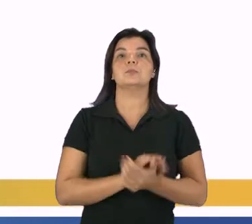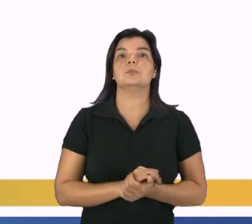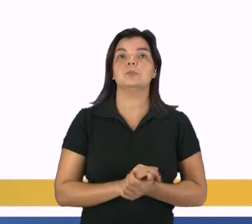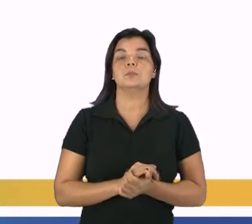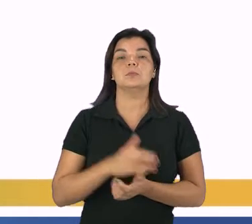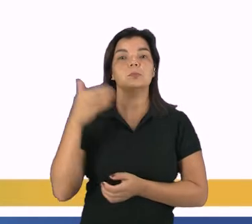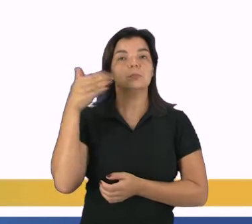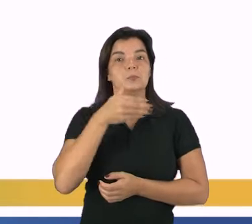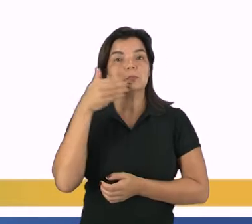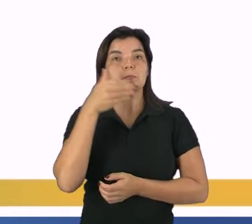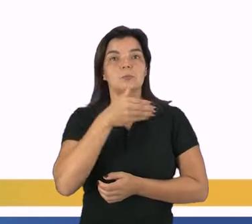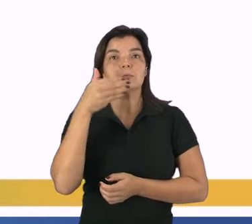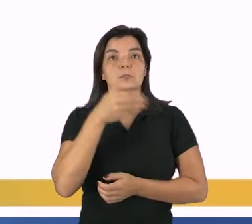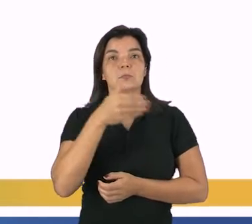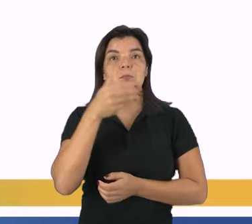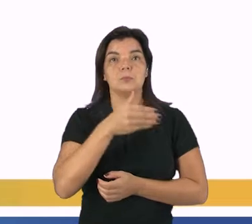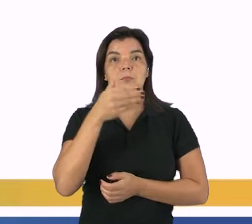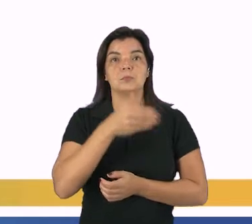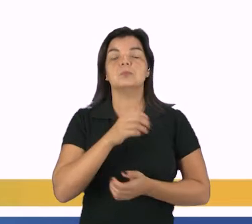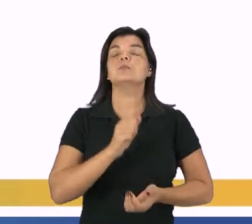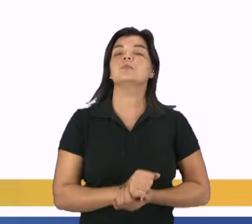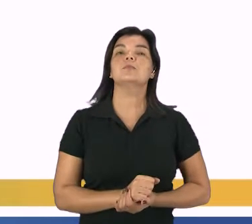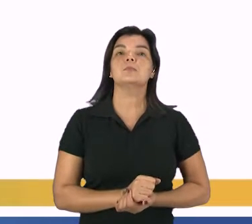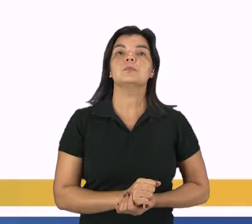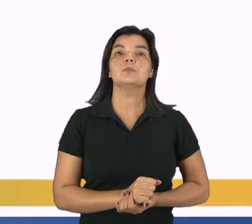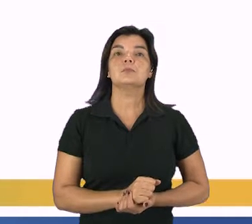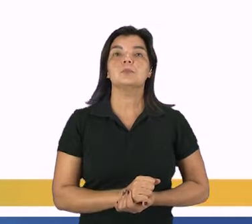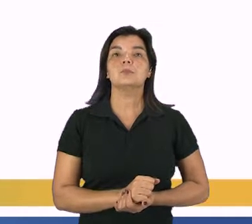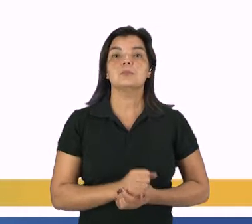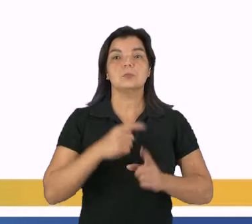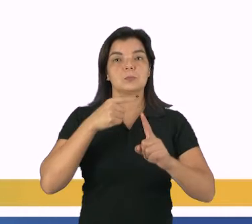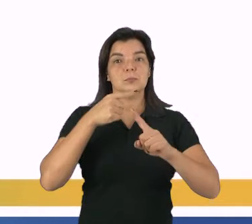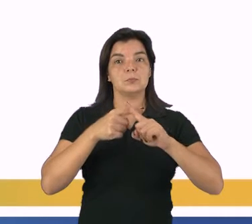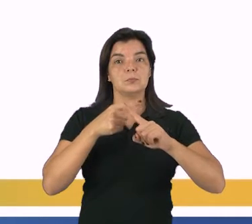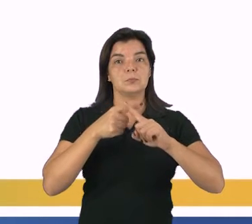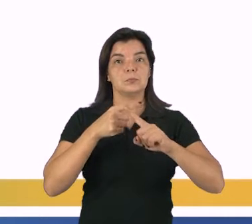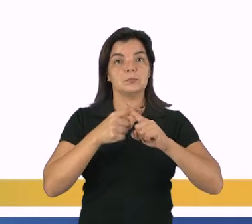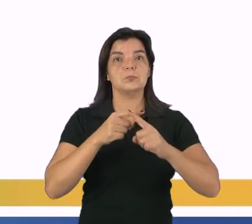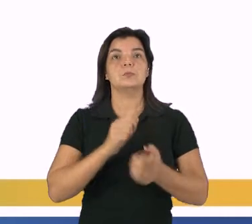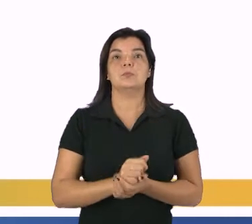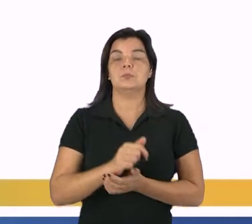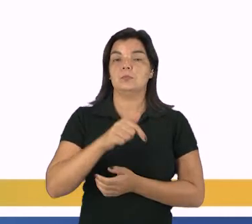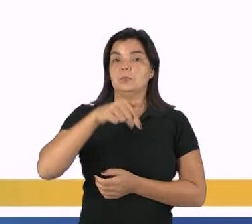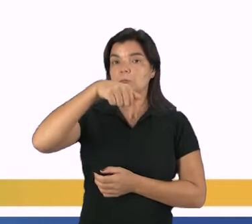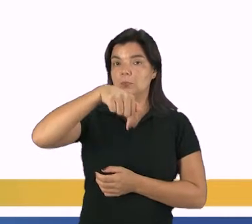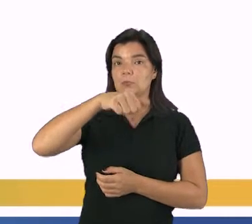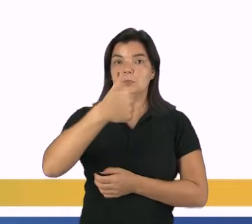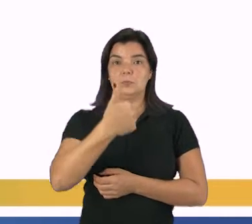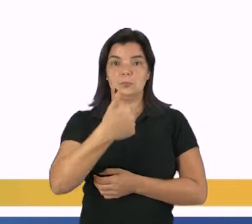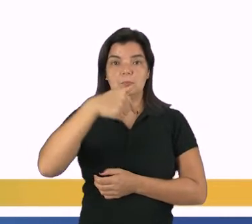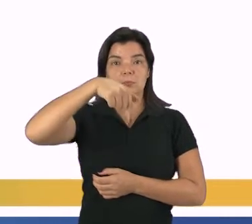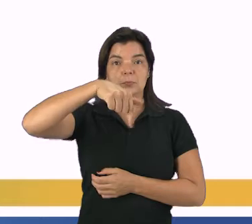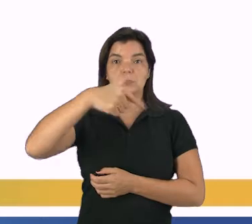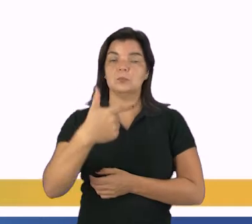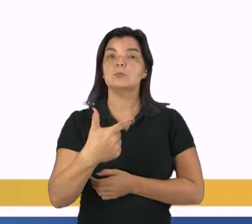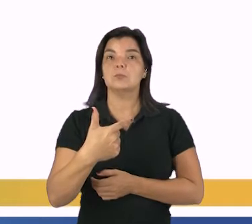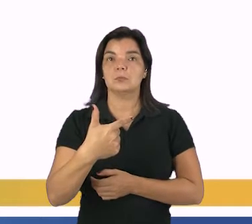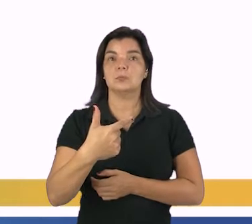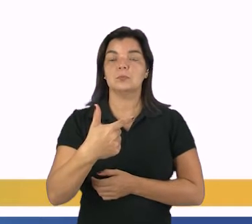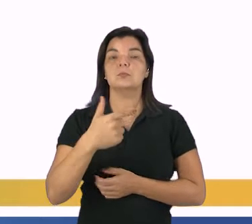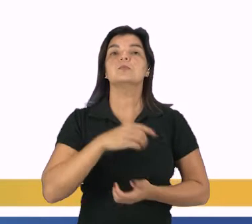Quando as cargas tiverem sinais diferentes, essas forças elas são forças de atração,